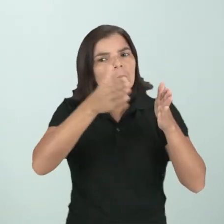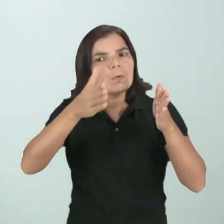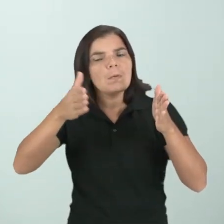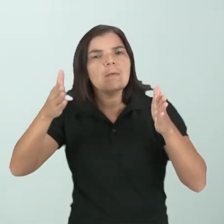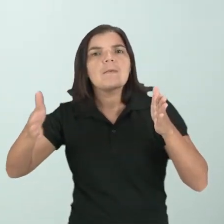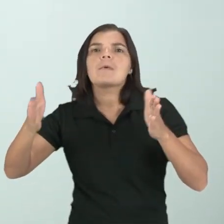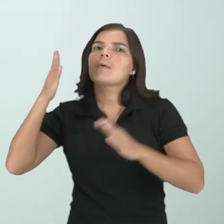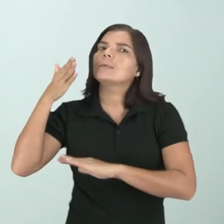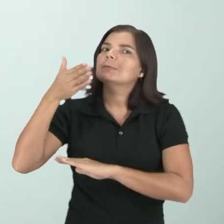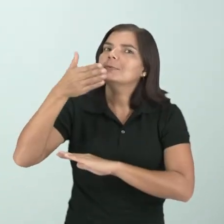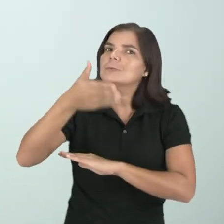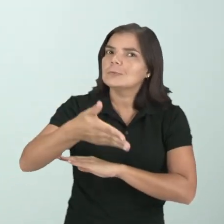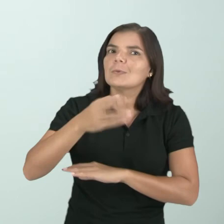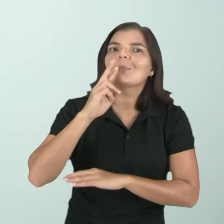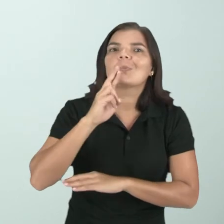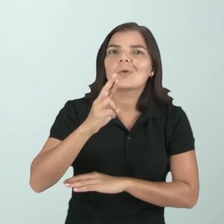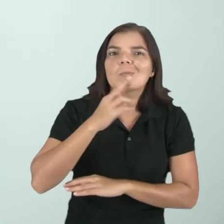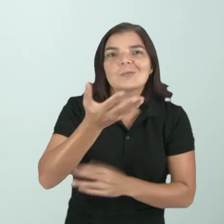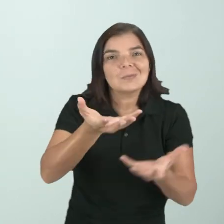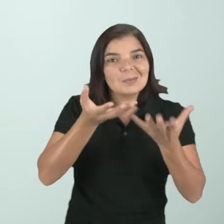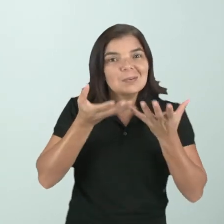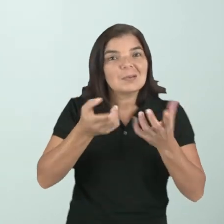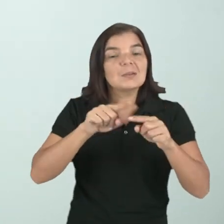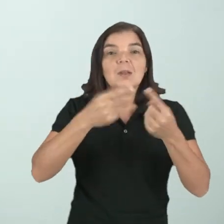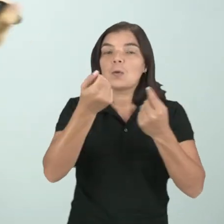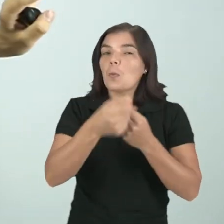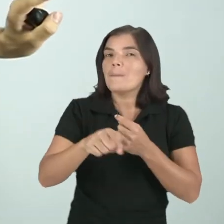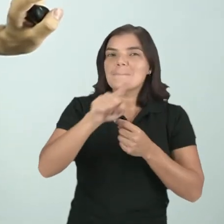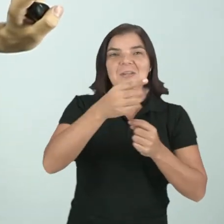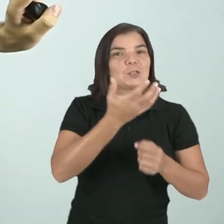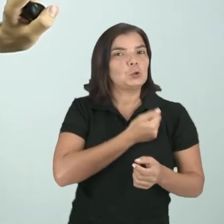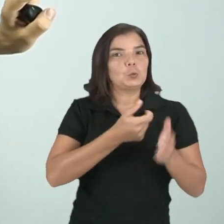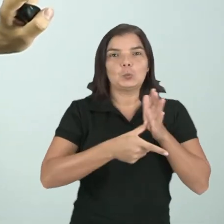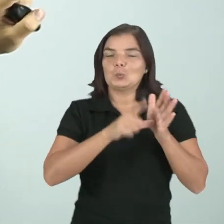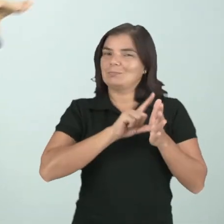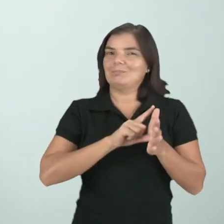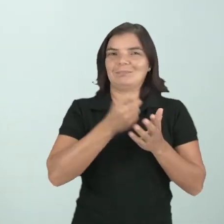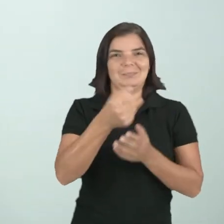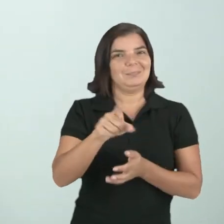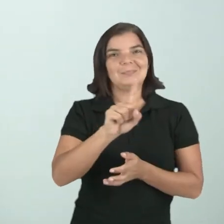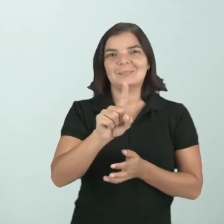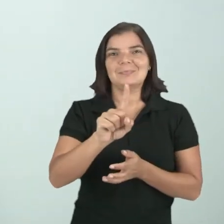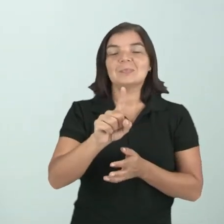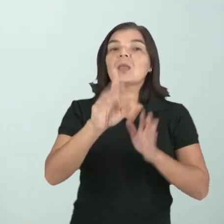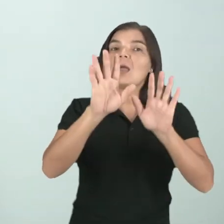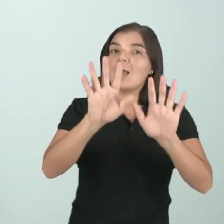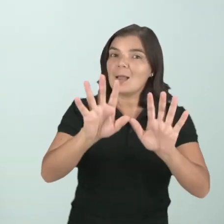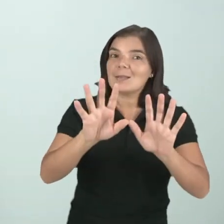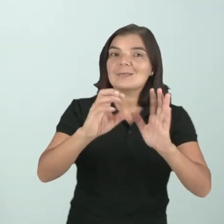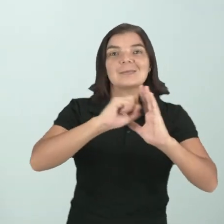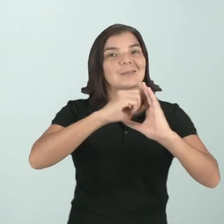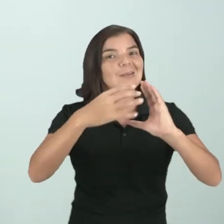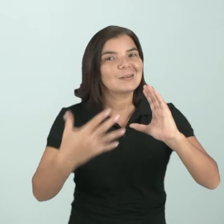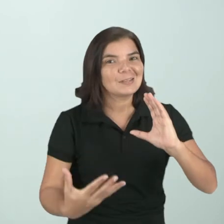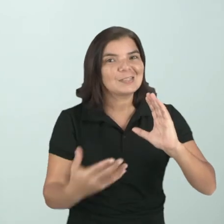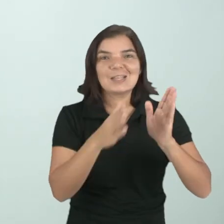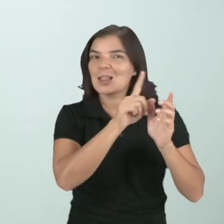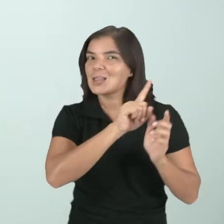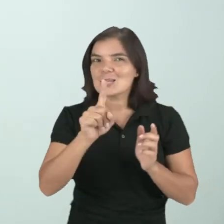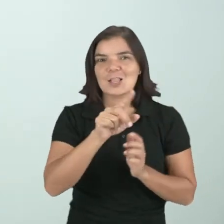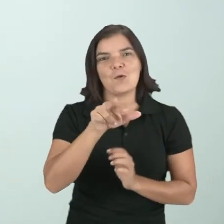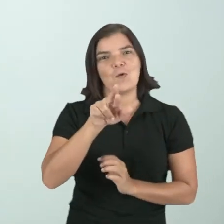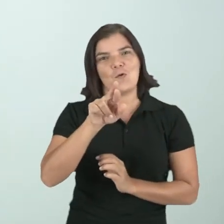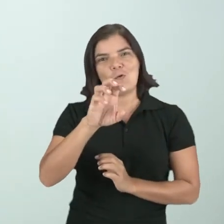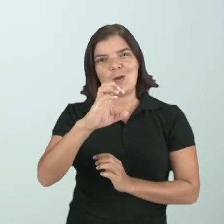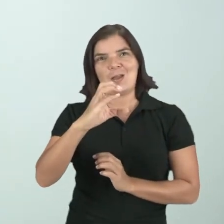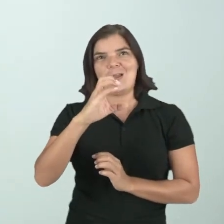leva diretamente para o termo que você quer. Então você não tem que recorrer aos termos anteriores. É isso que caracteriza uma sequência não